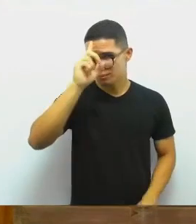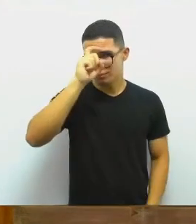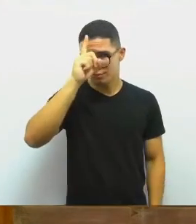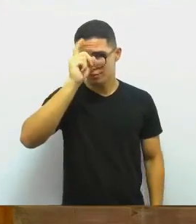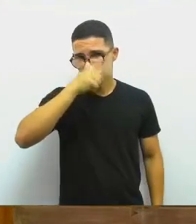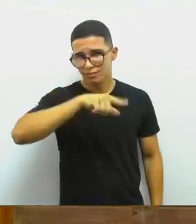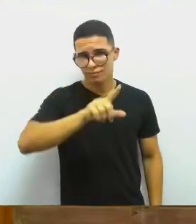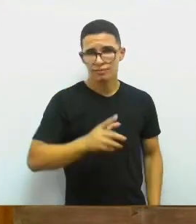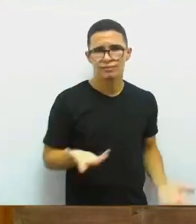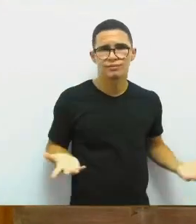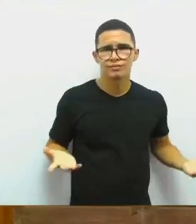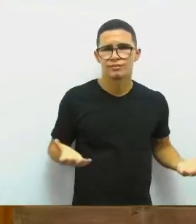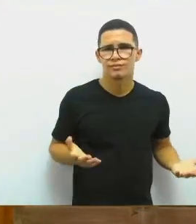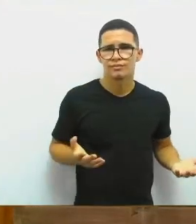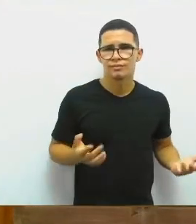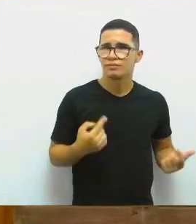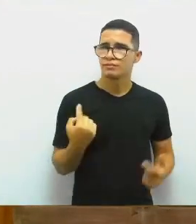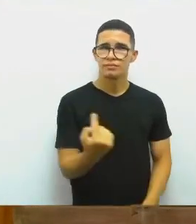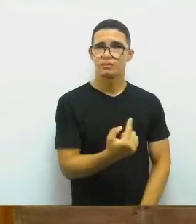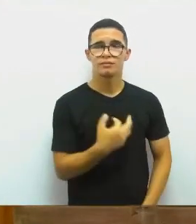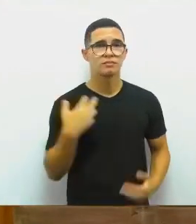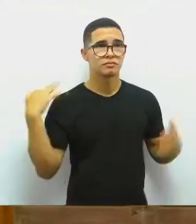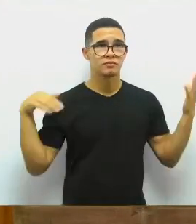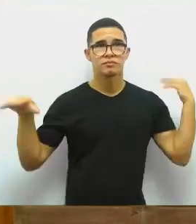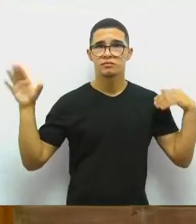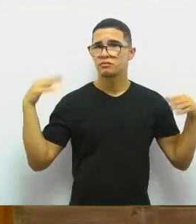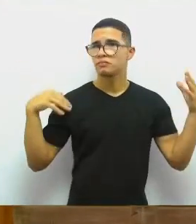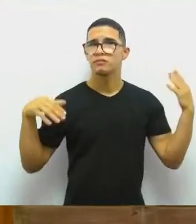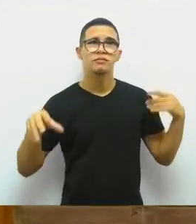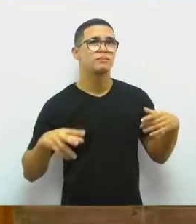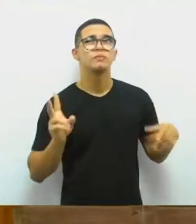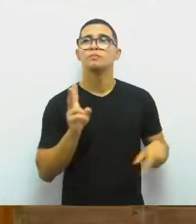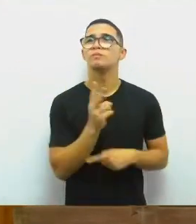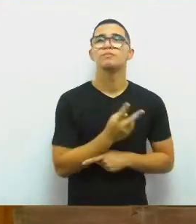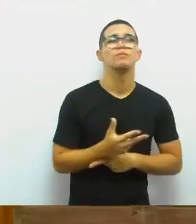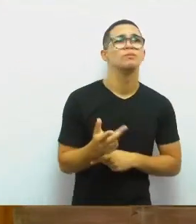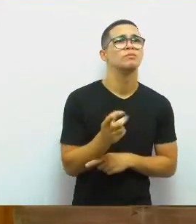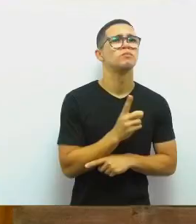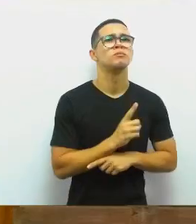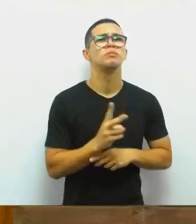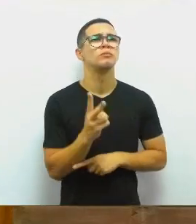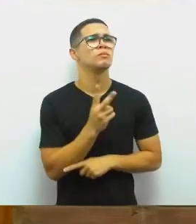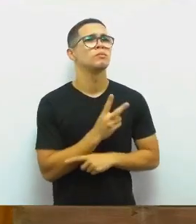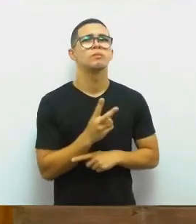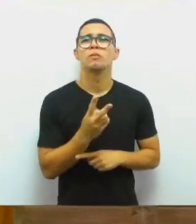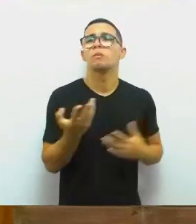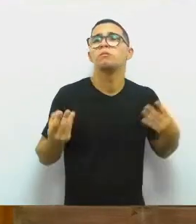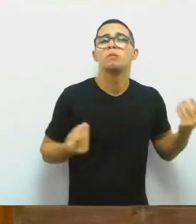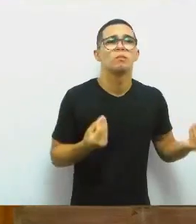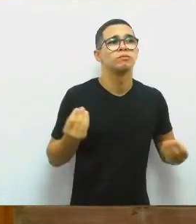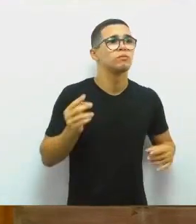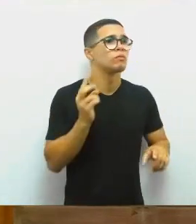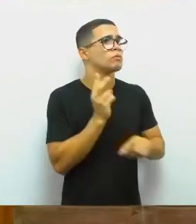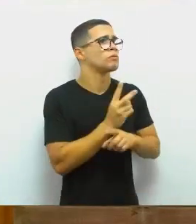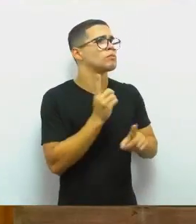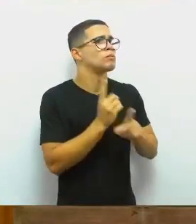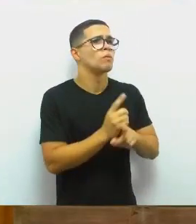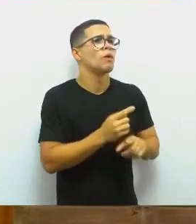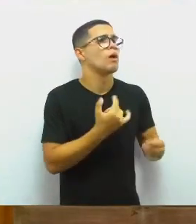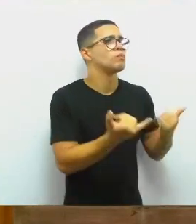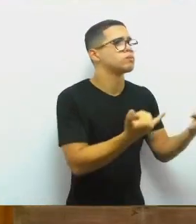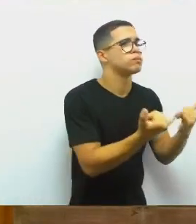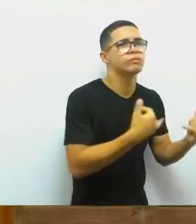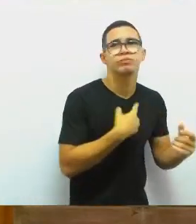ali rodando, sabe? Tonto, sem saber aonde é, aonde busca uma